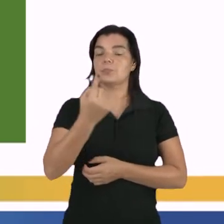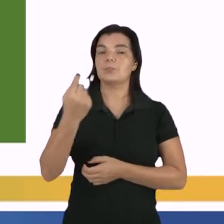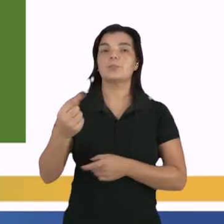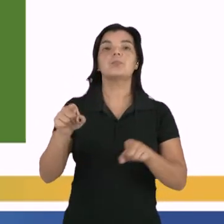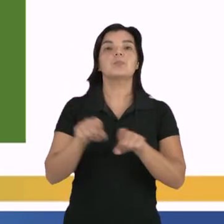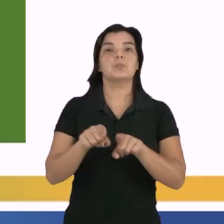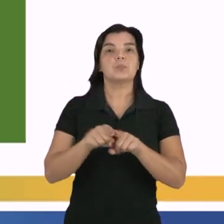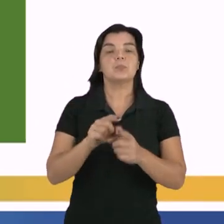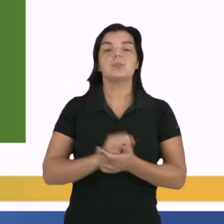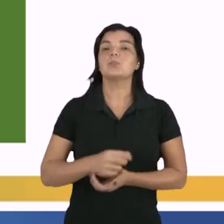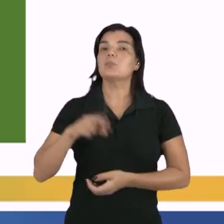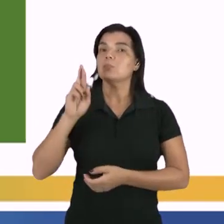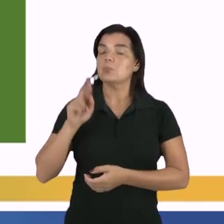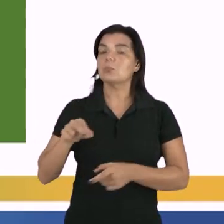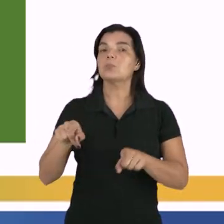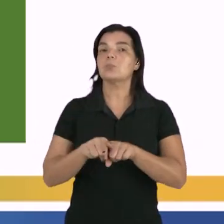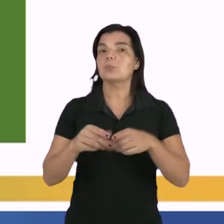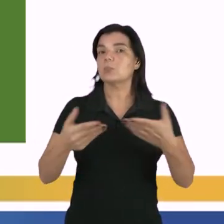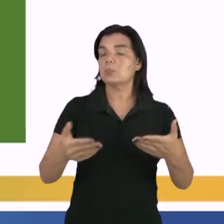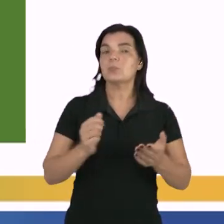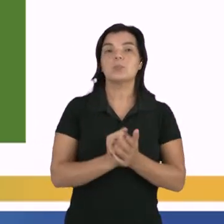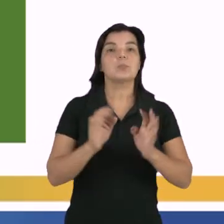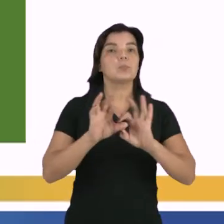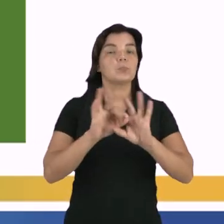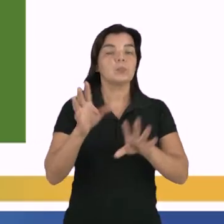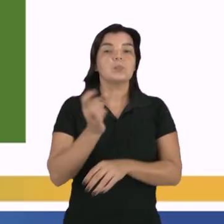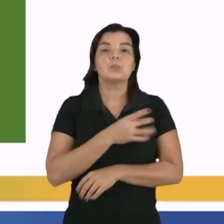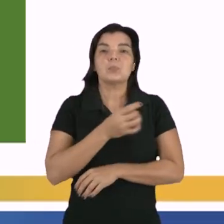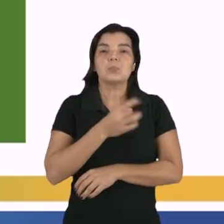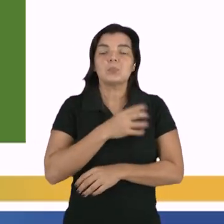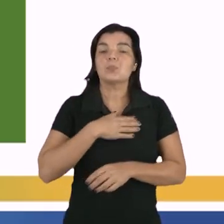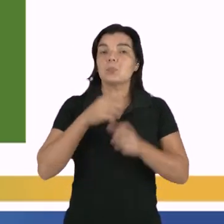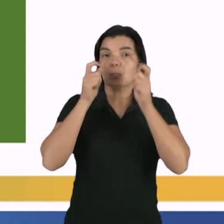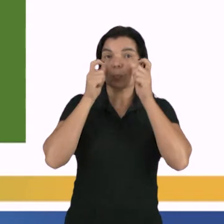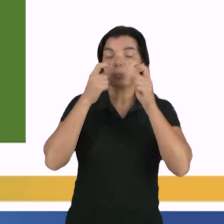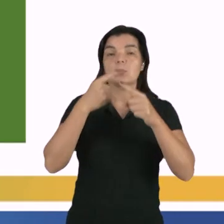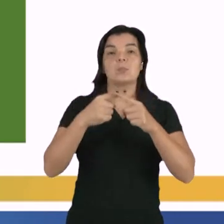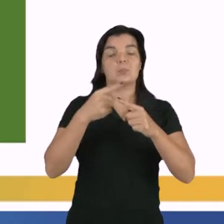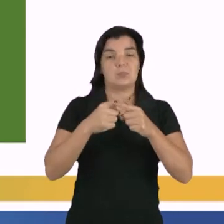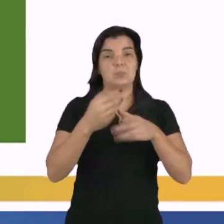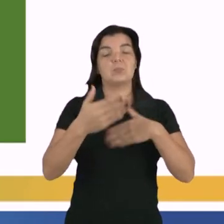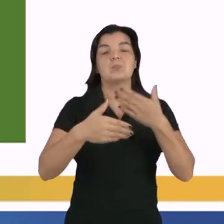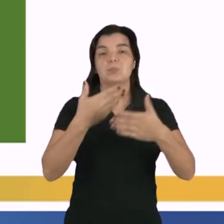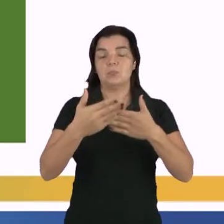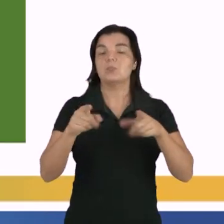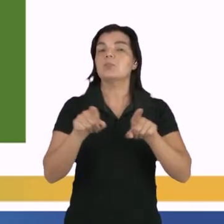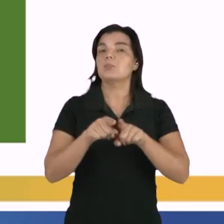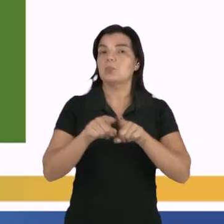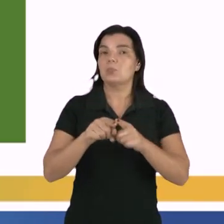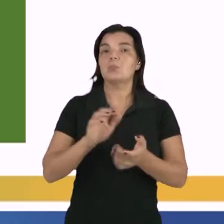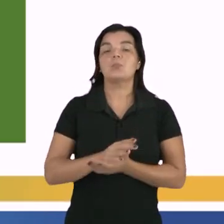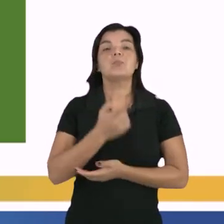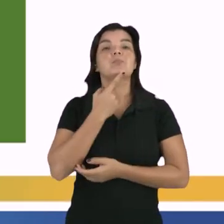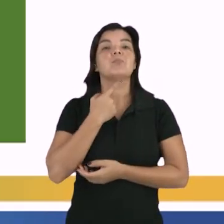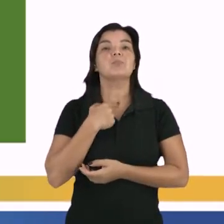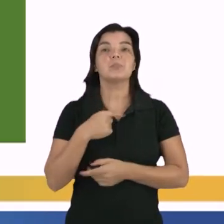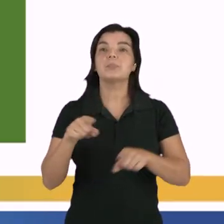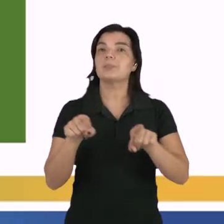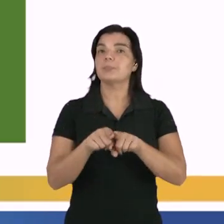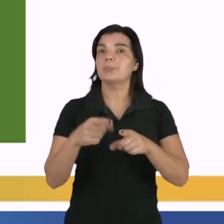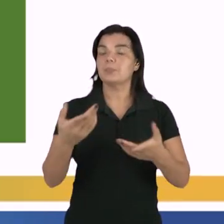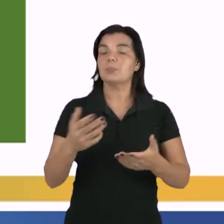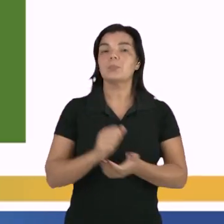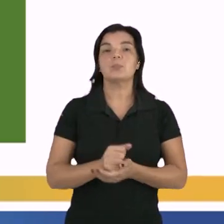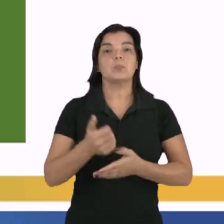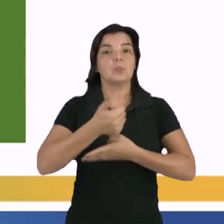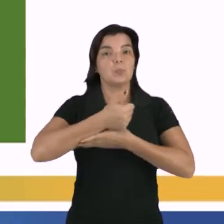do sujeito portador de razão. Então, ela é livre do medo ou do interesse, porque é decorrente de um ato autônomo da vontade.